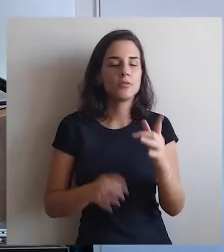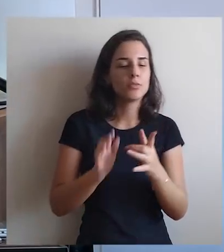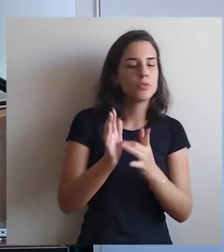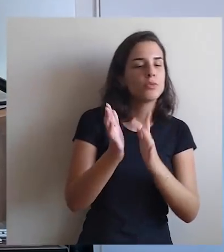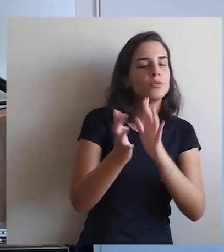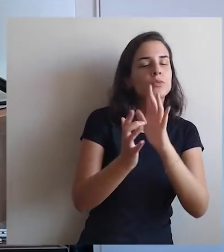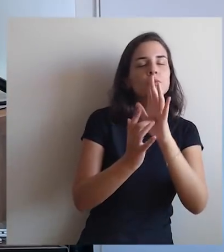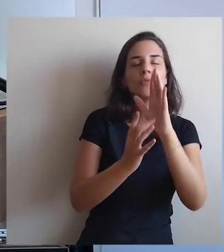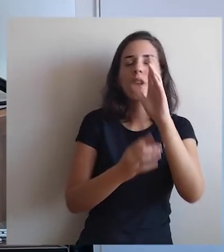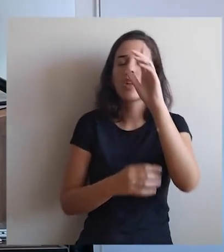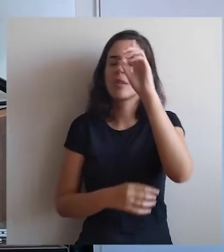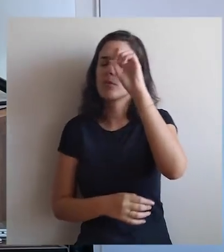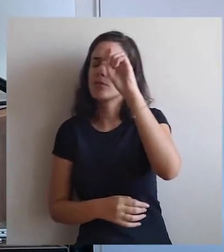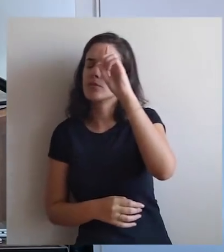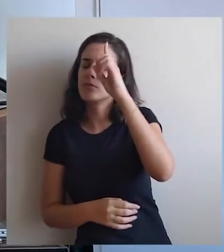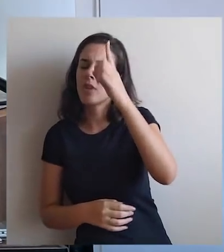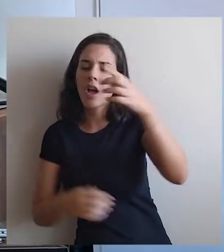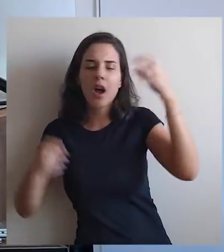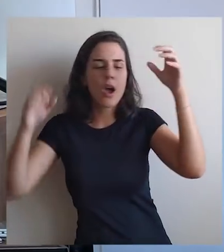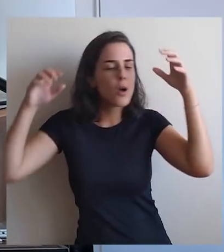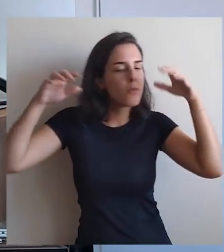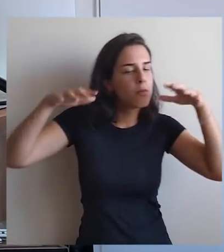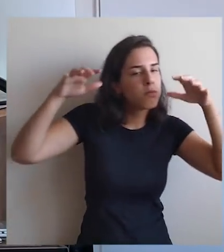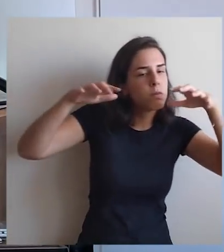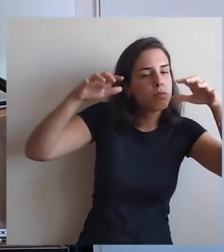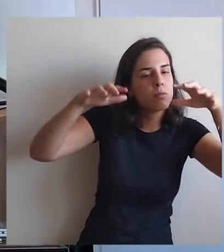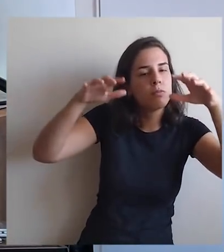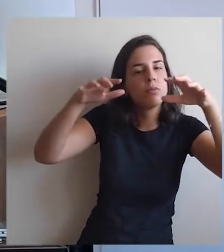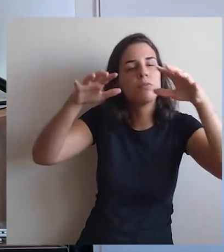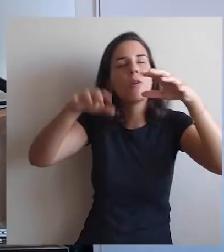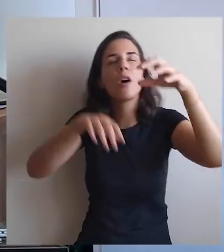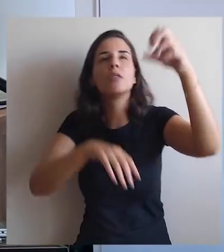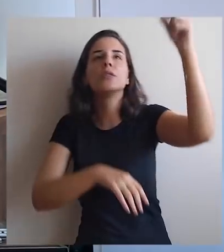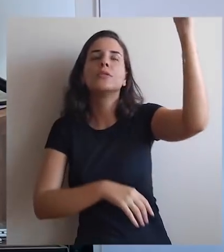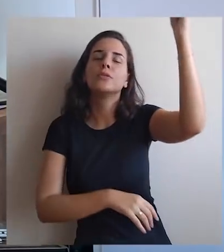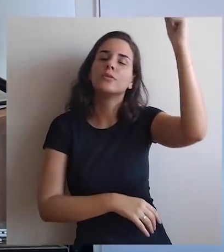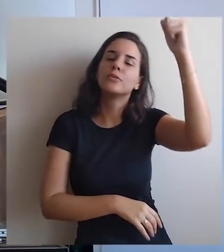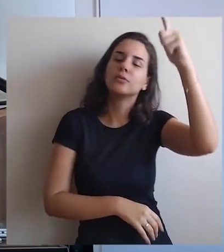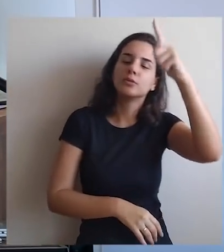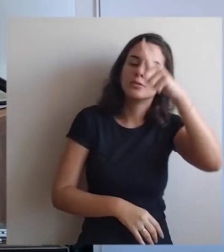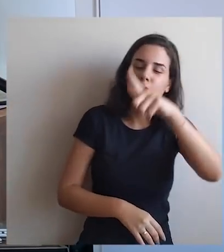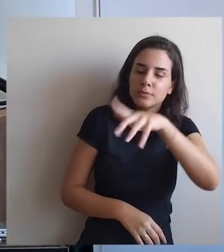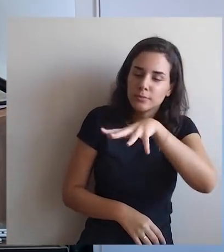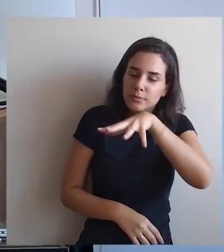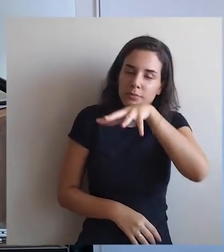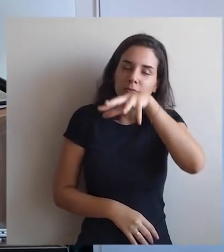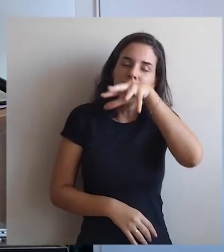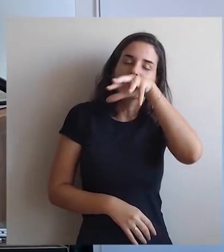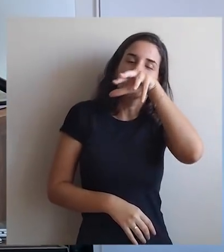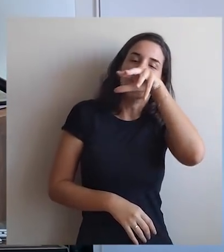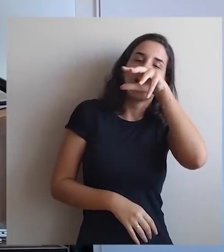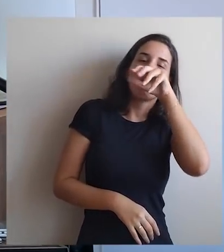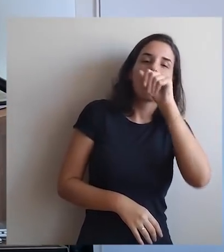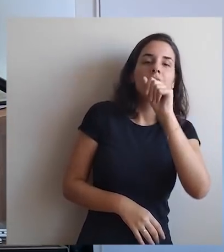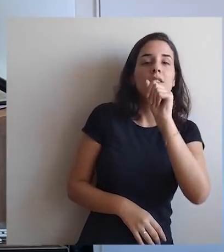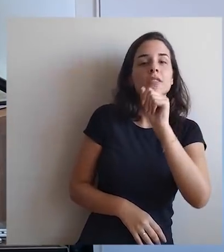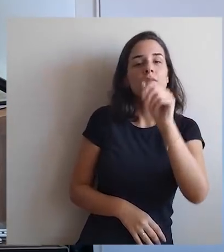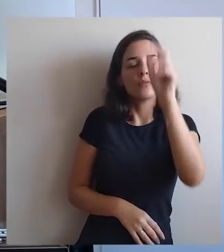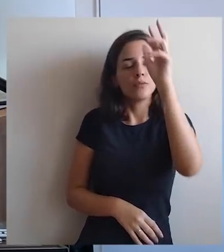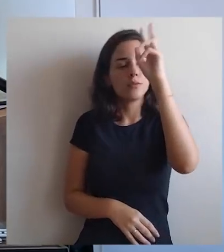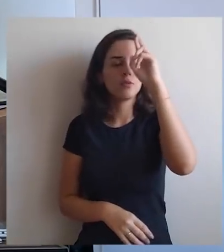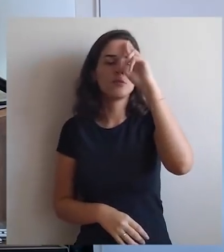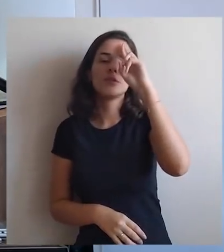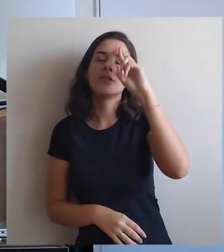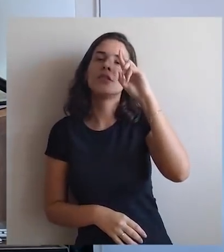Senhor. Ele é dono da chuva, do sol e do